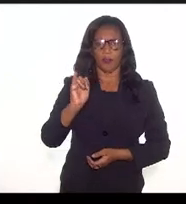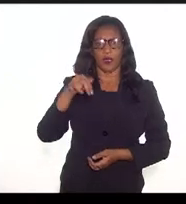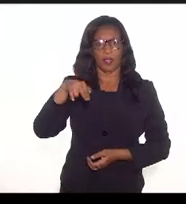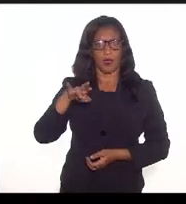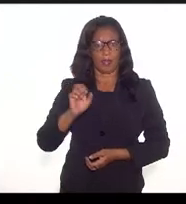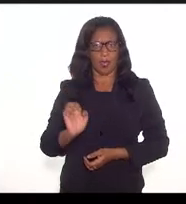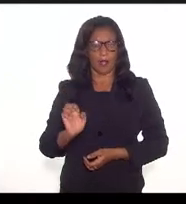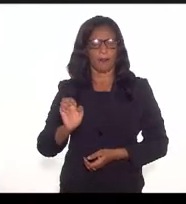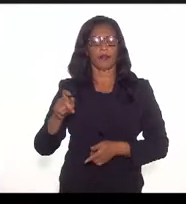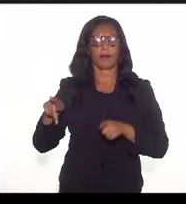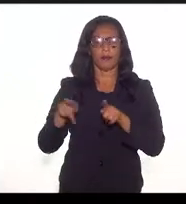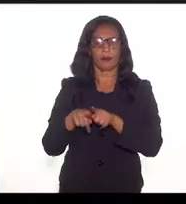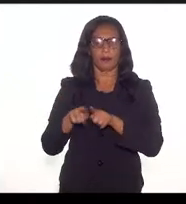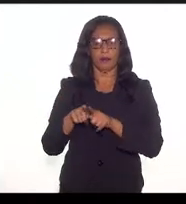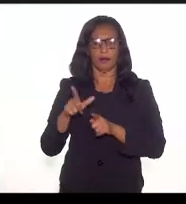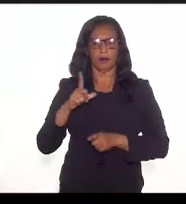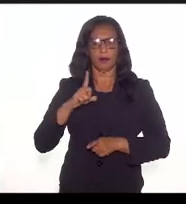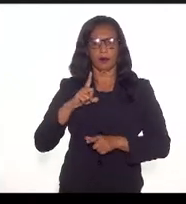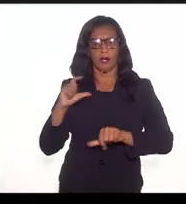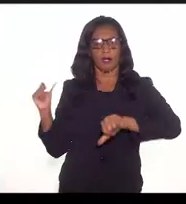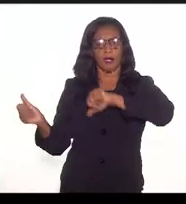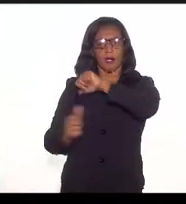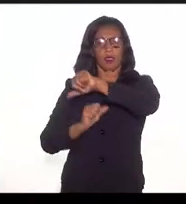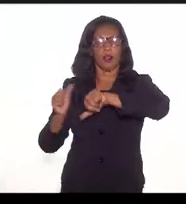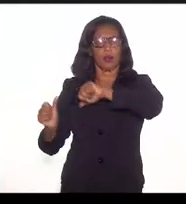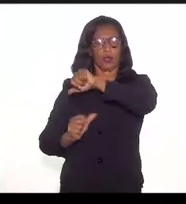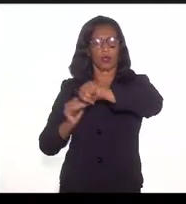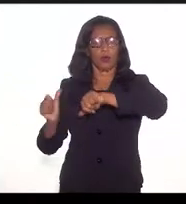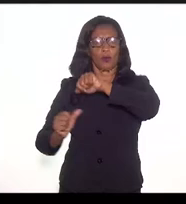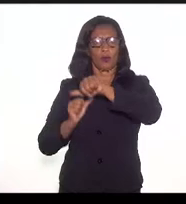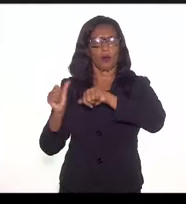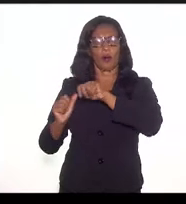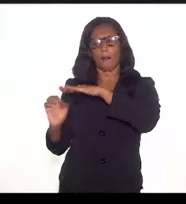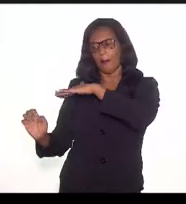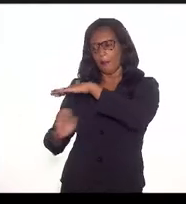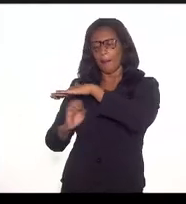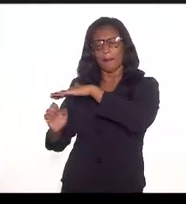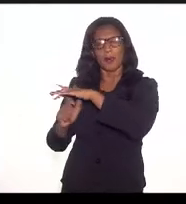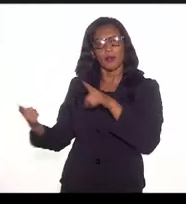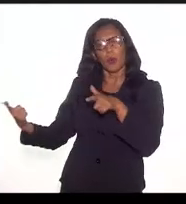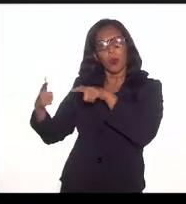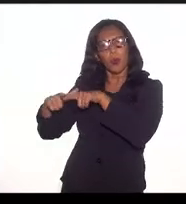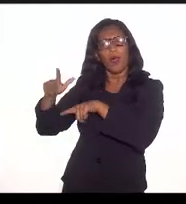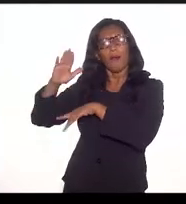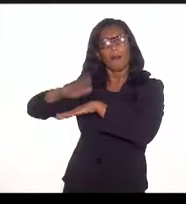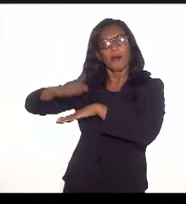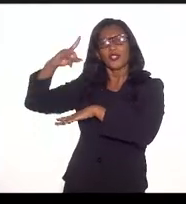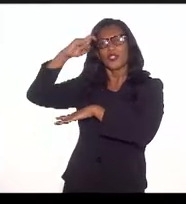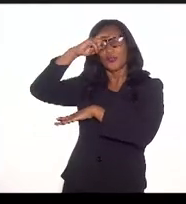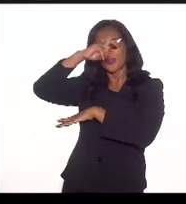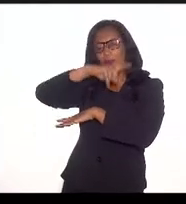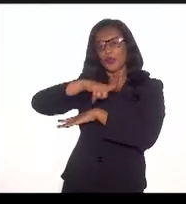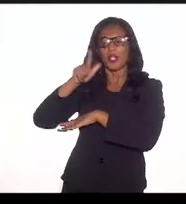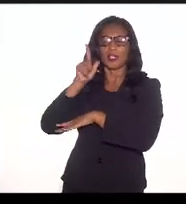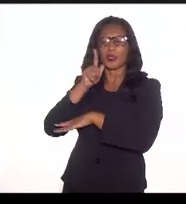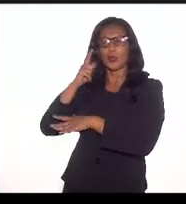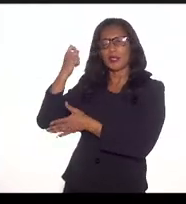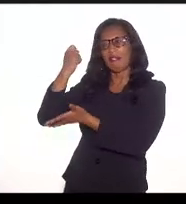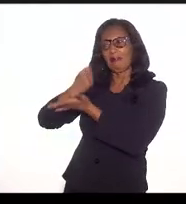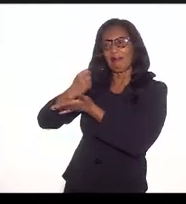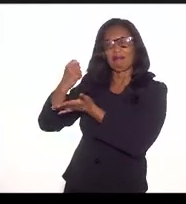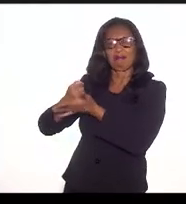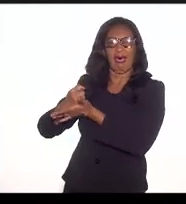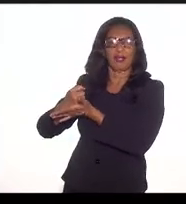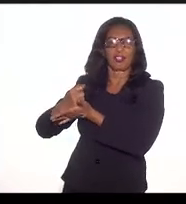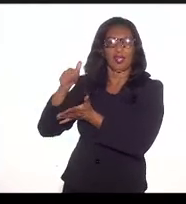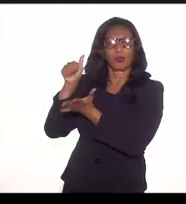inovação, projetos de inovação em geral, para atender o micro e pequeno empresário que tem mais dificuldade de acesso a taxas mais atrativas,